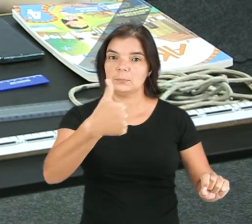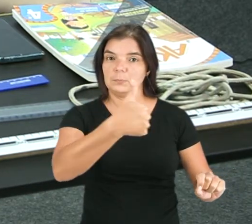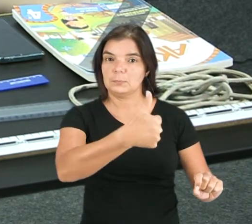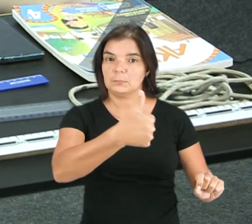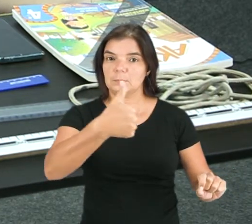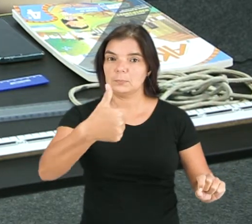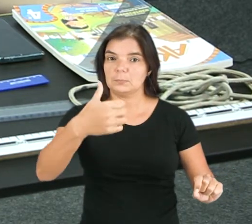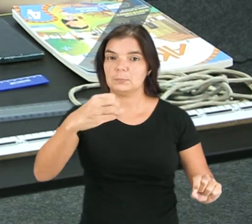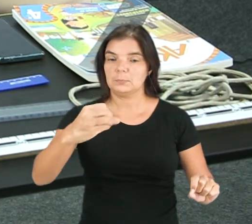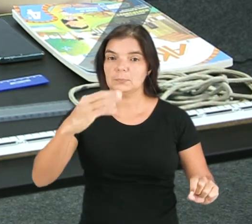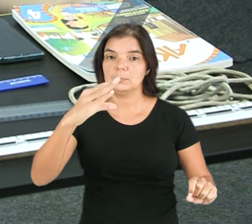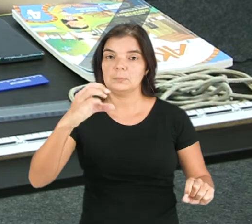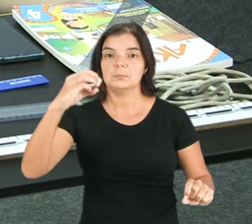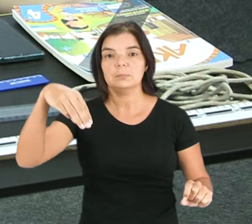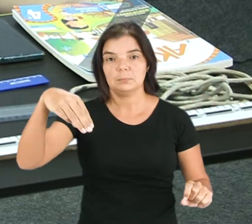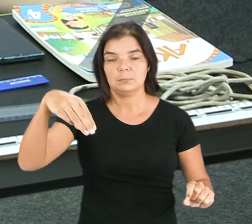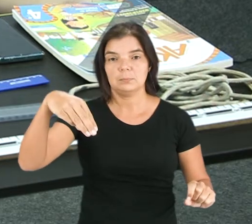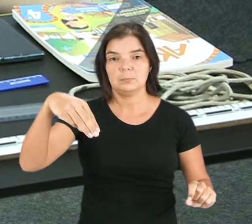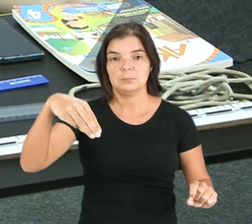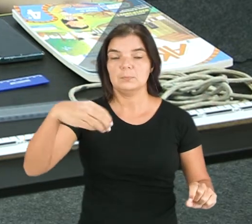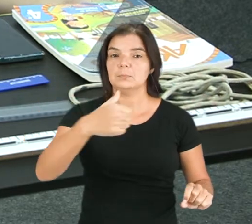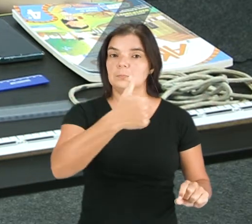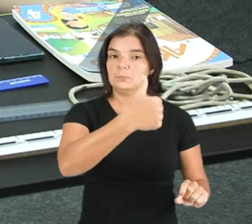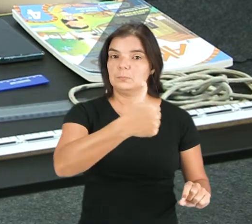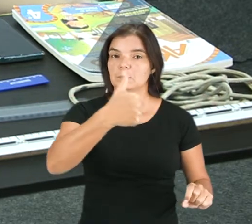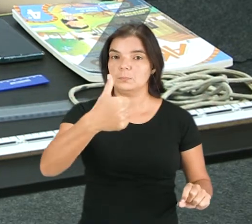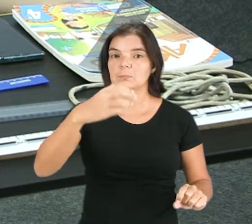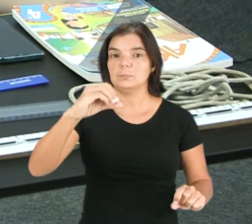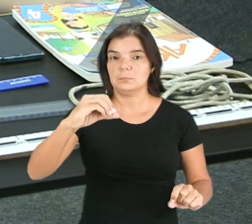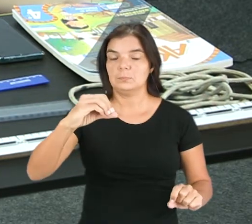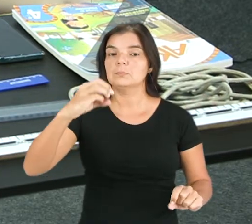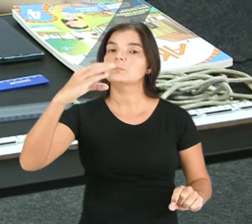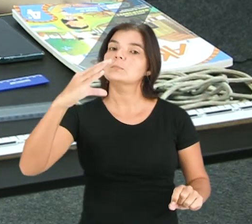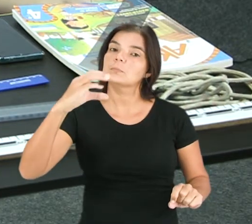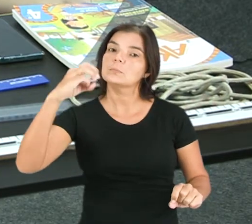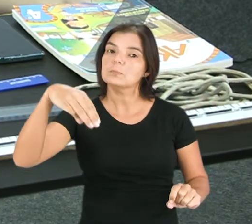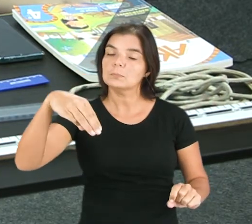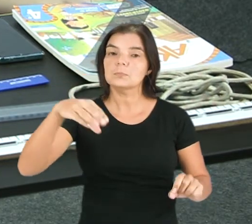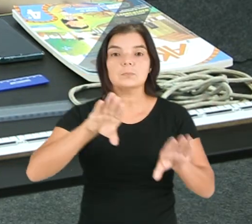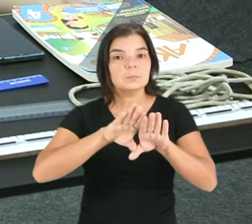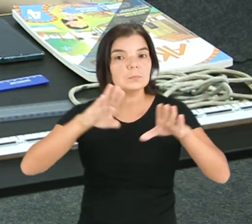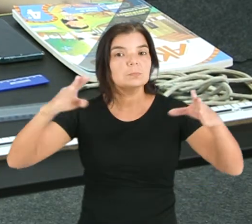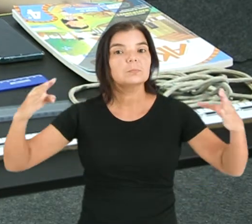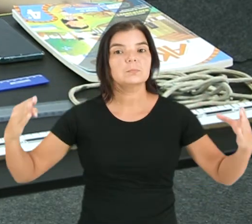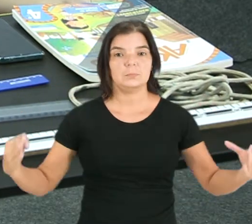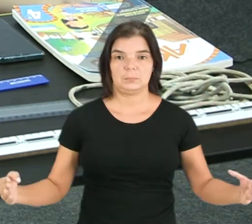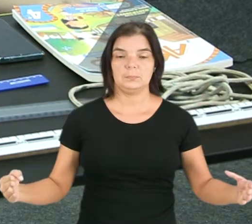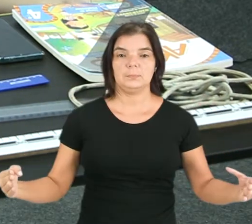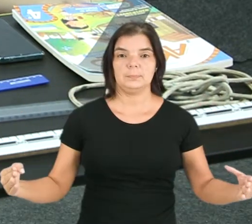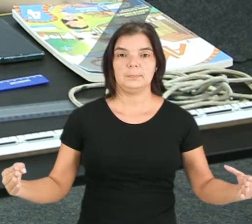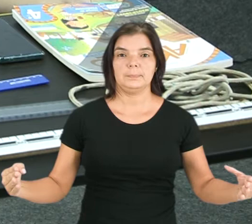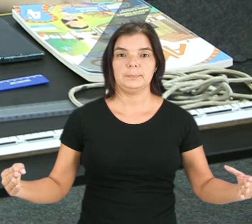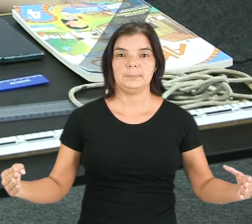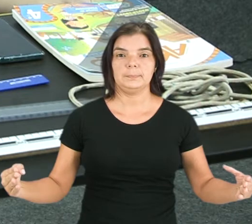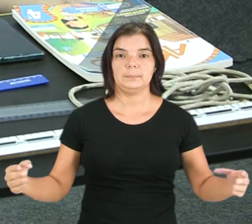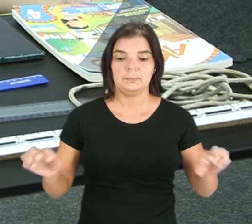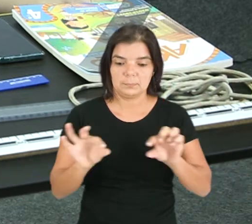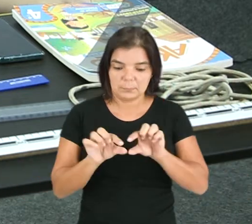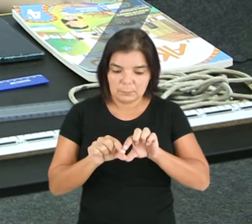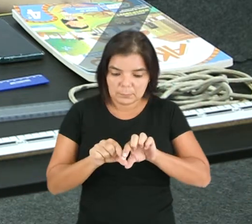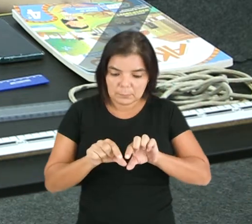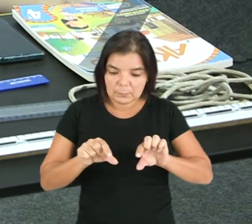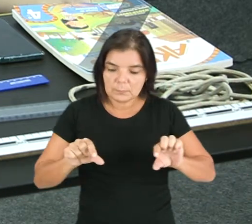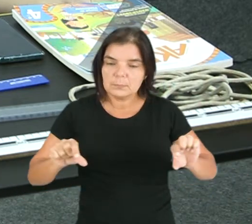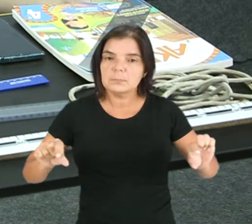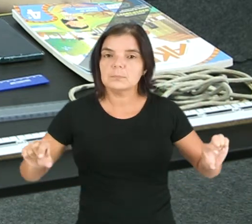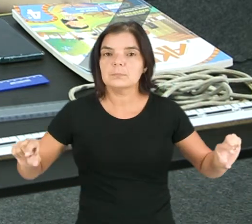110 centímetros. 110 centímetros, essa mesa. Essa parte aqui, ó. A parte da mesa